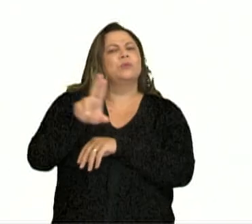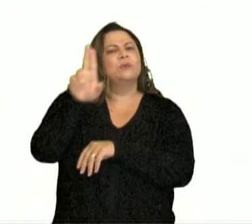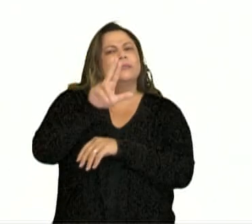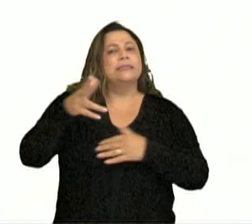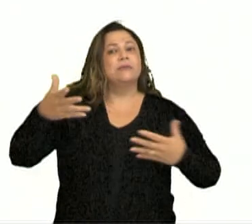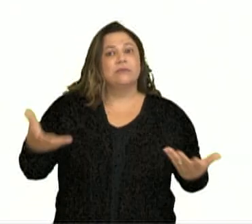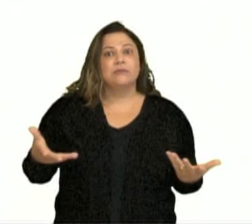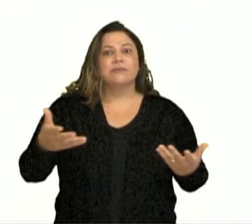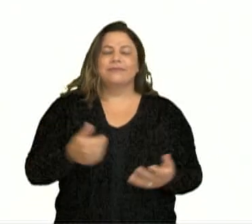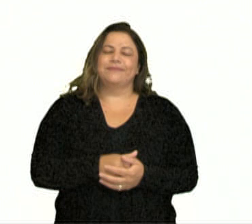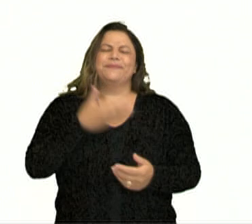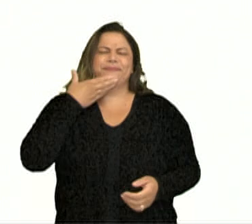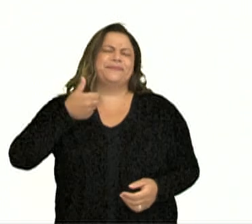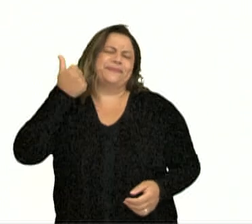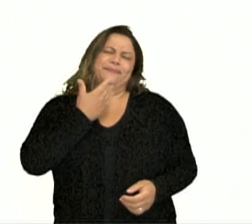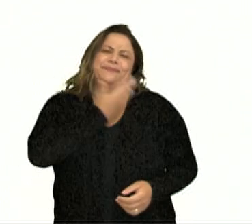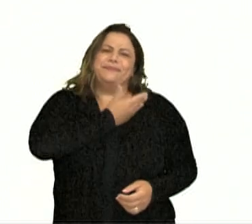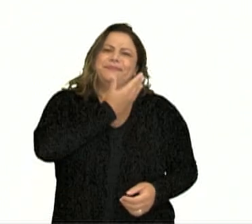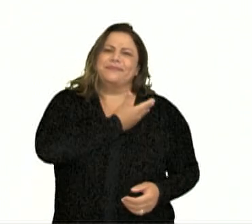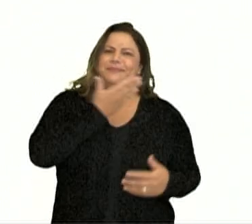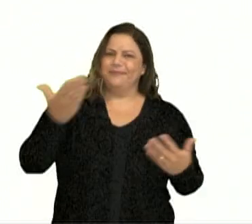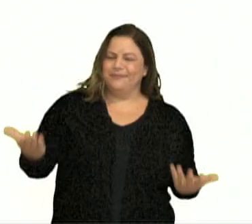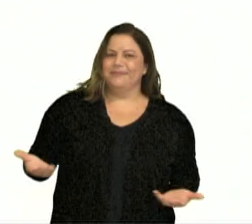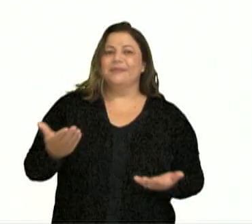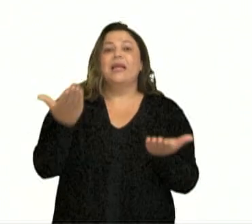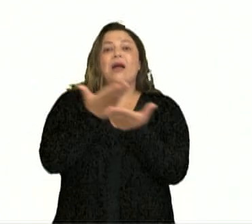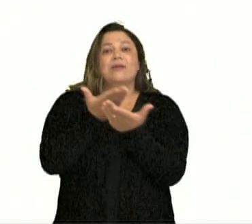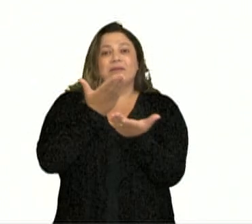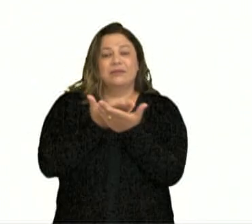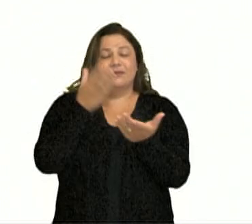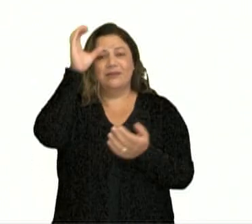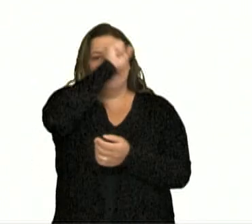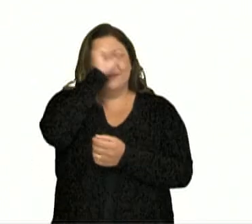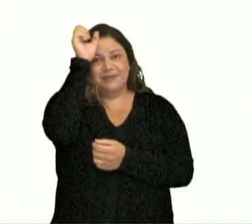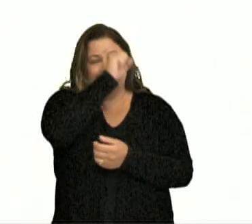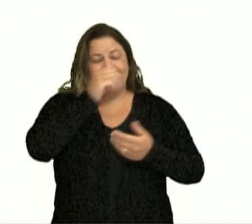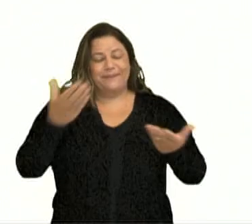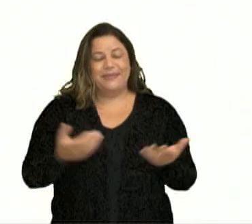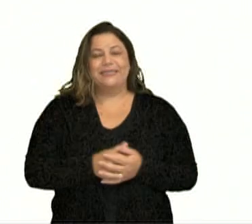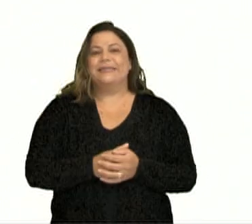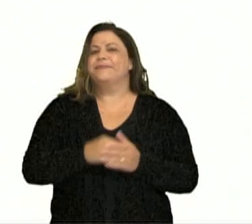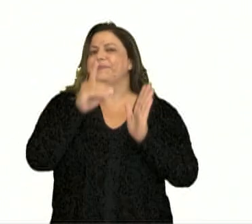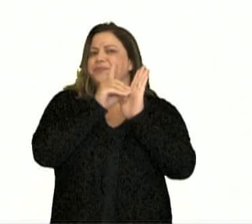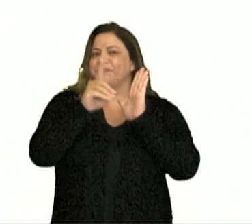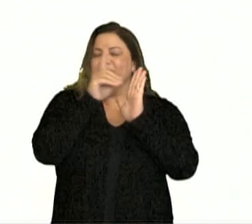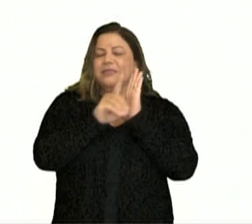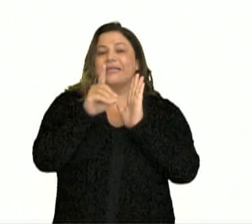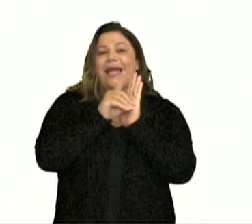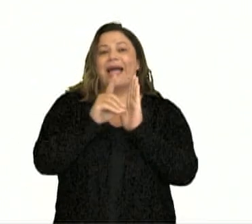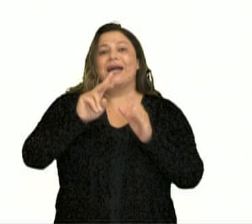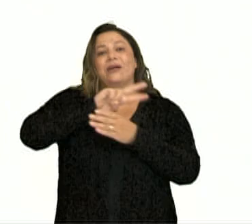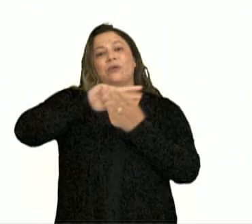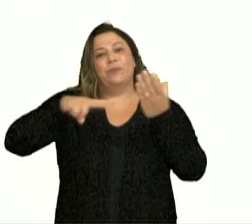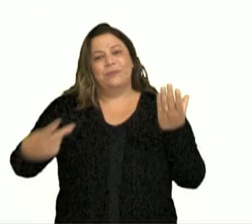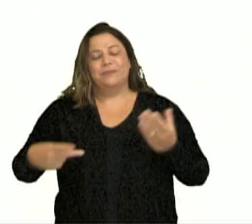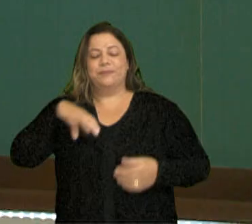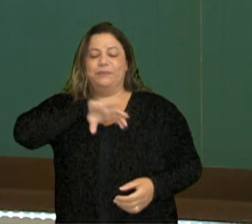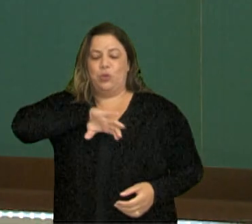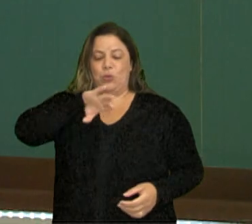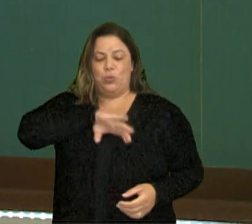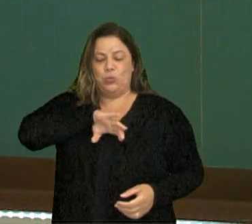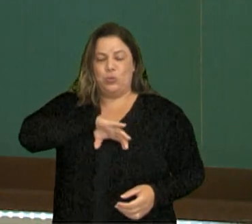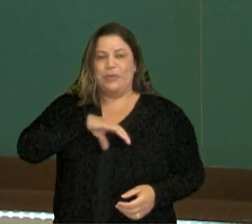melhor amigo do homem, né? Nessa aula, vamos aprender a utilizar um dicionário bilíngue, sabe? Aquele que é do português